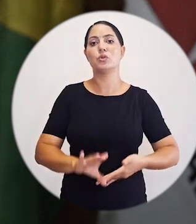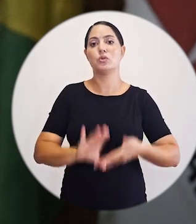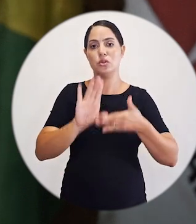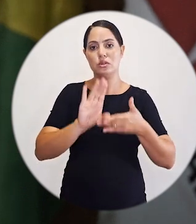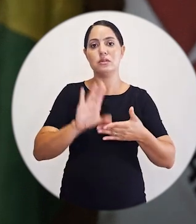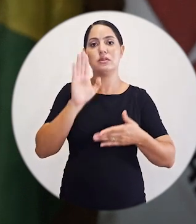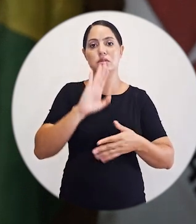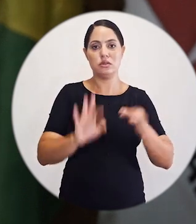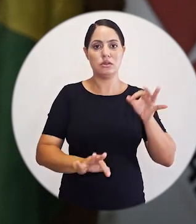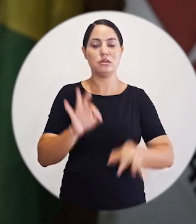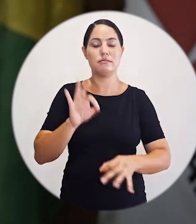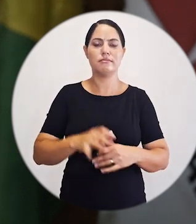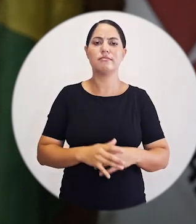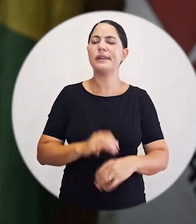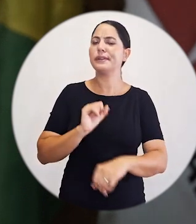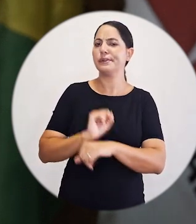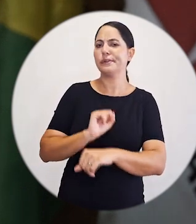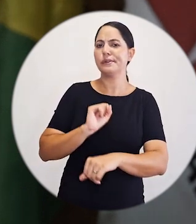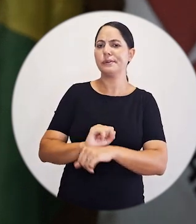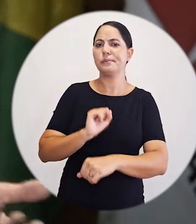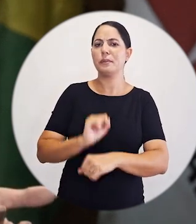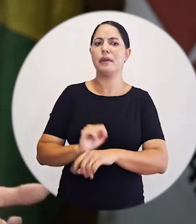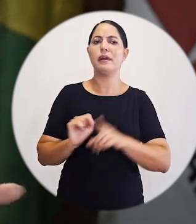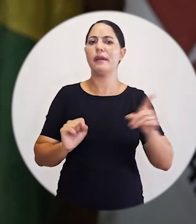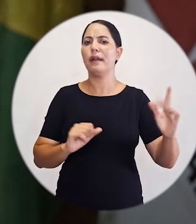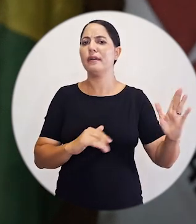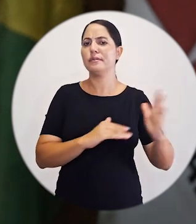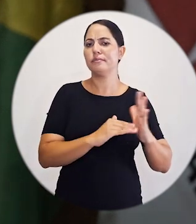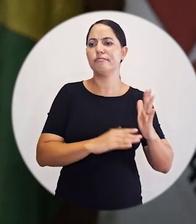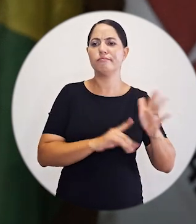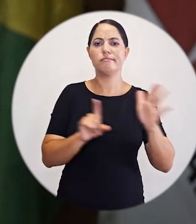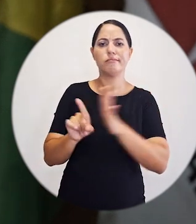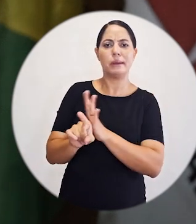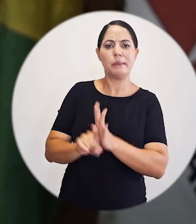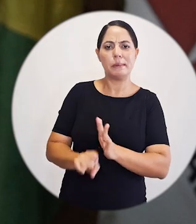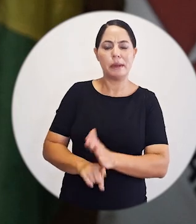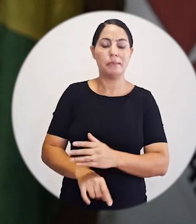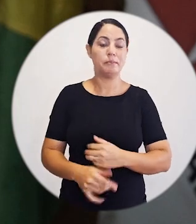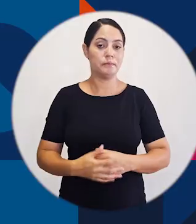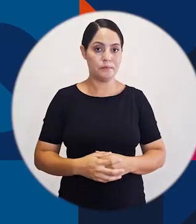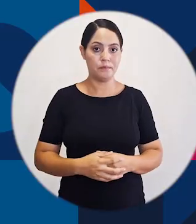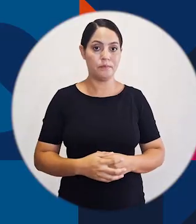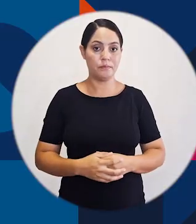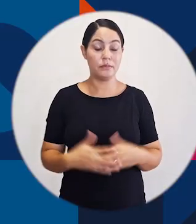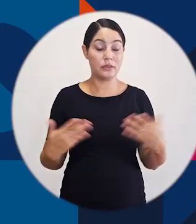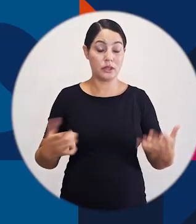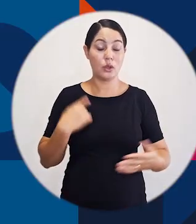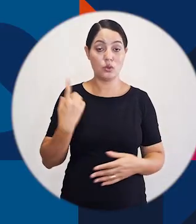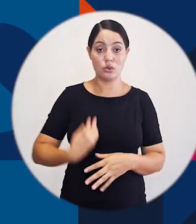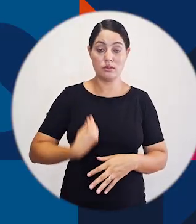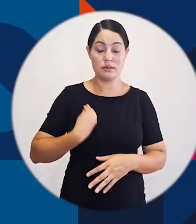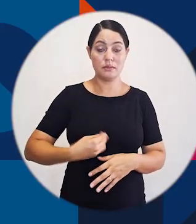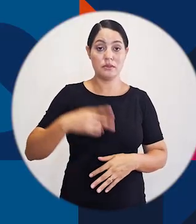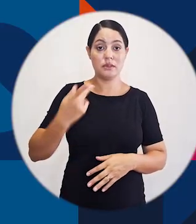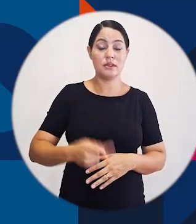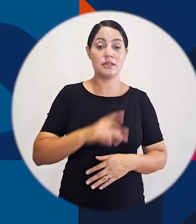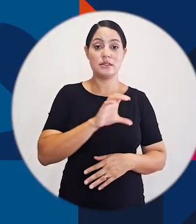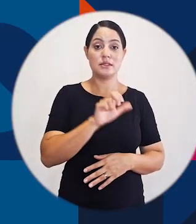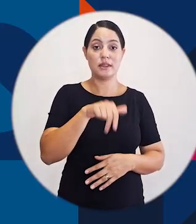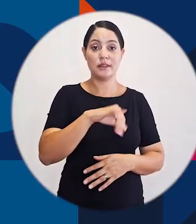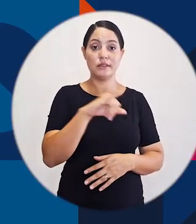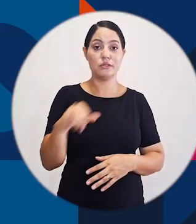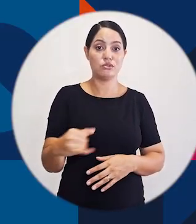ocupar as cadeiras no Conselho, que estão à espera da deliberação sabatina no Senado Federal. Nós estamos no Conselho Nacional